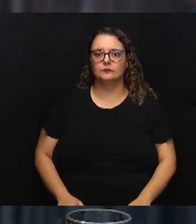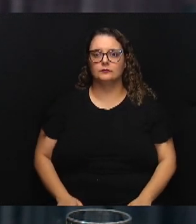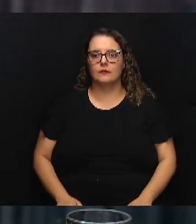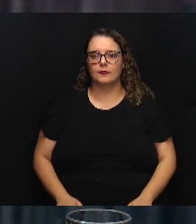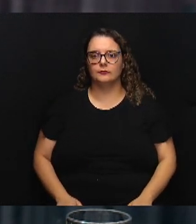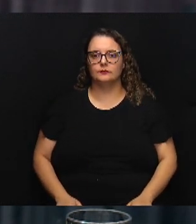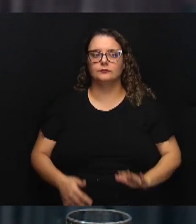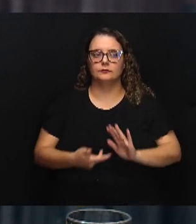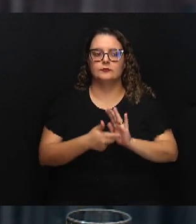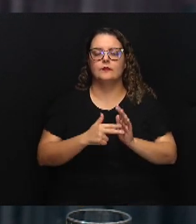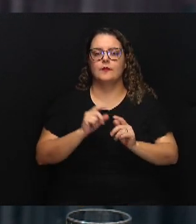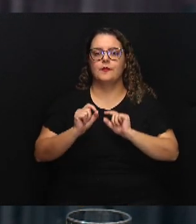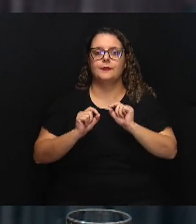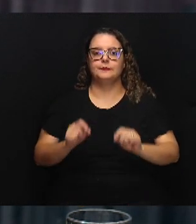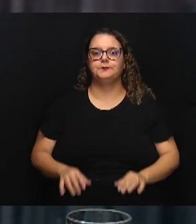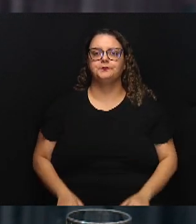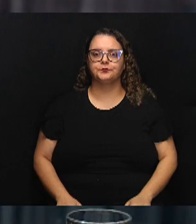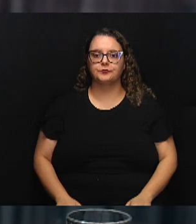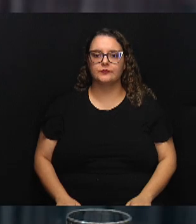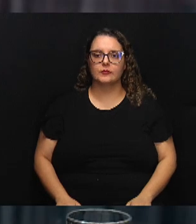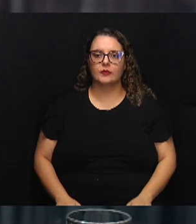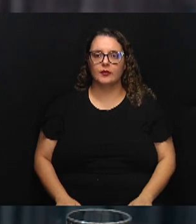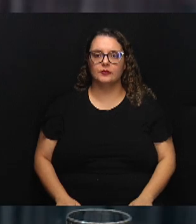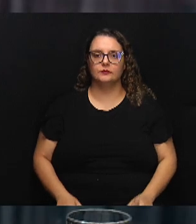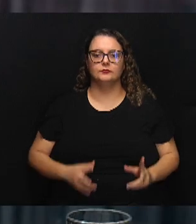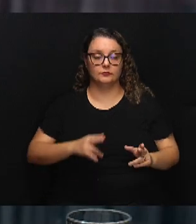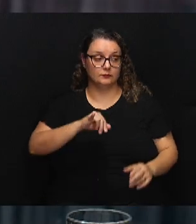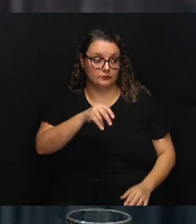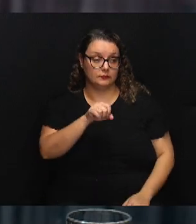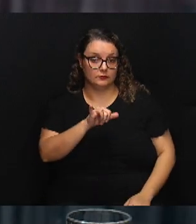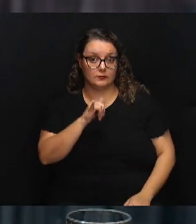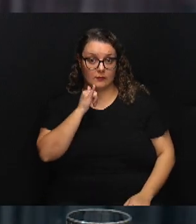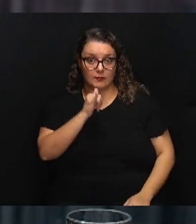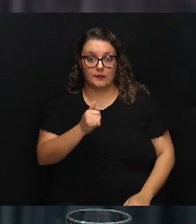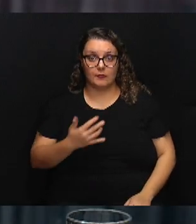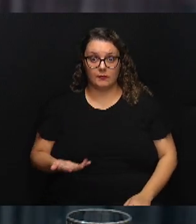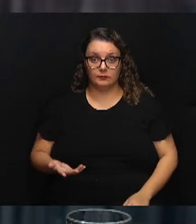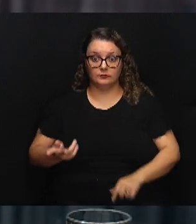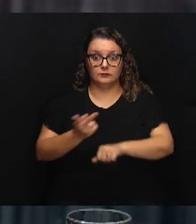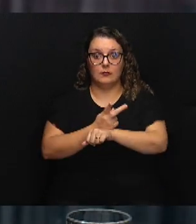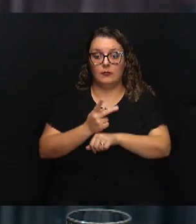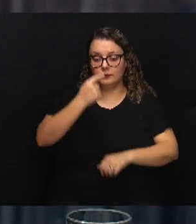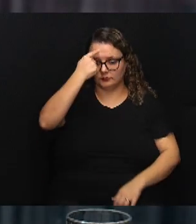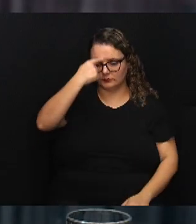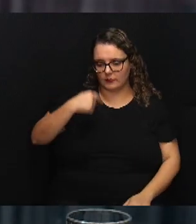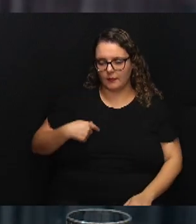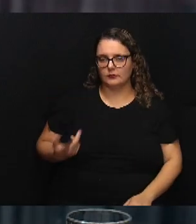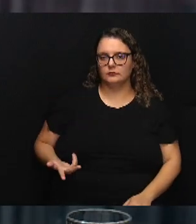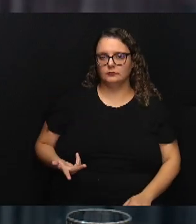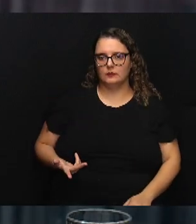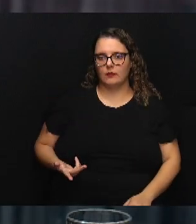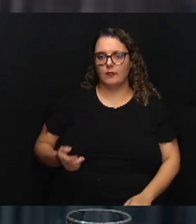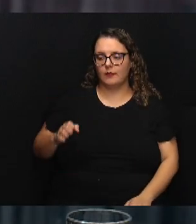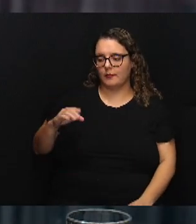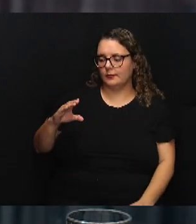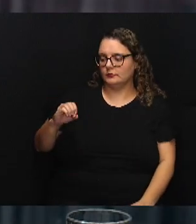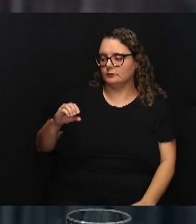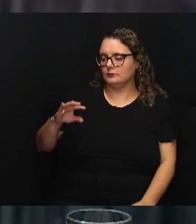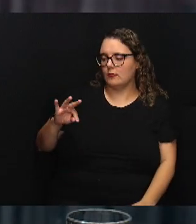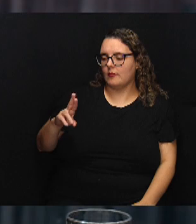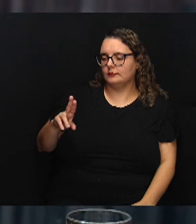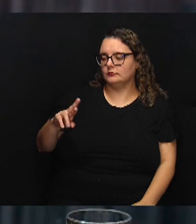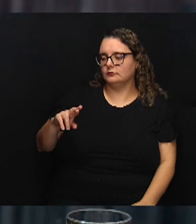sentido de você, que nem a Josi comentou, você tem que buscar o que você é, né? O ecoturismo cresceu